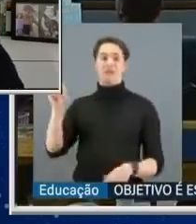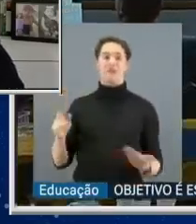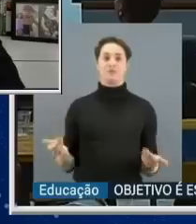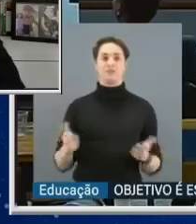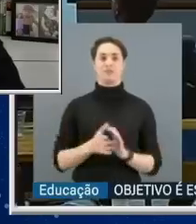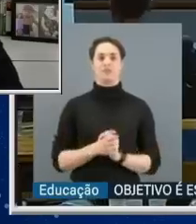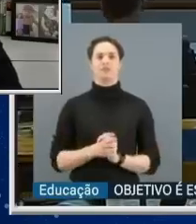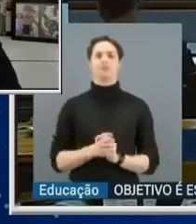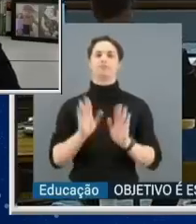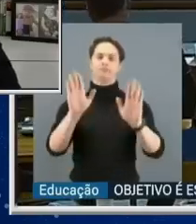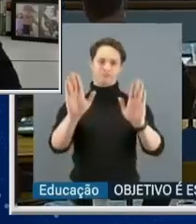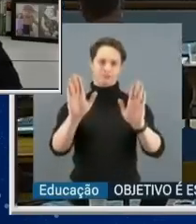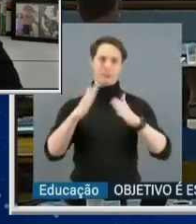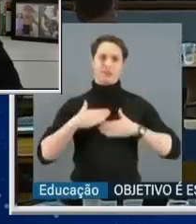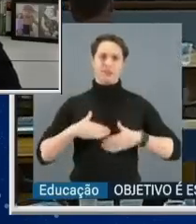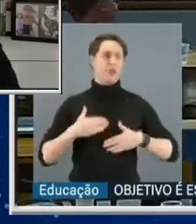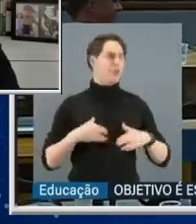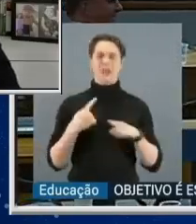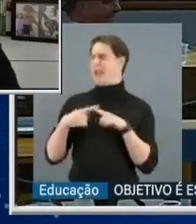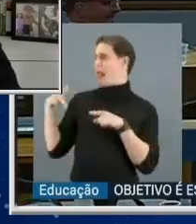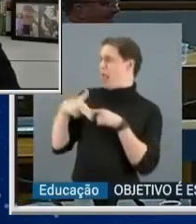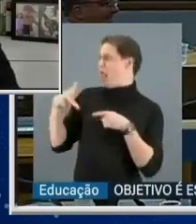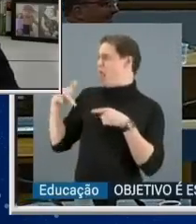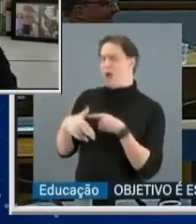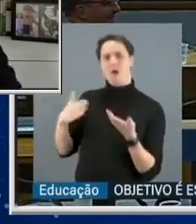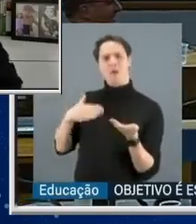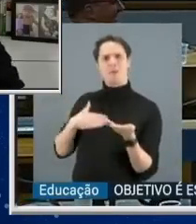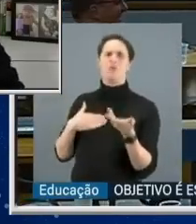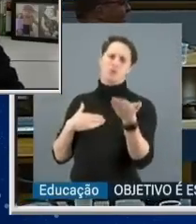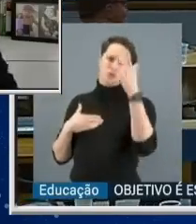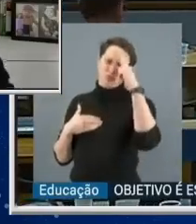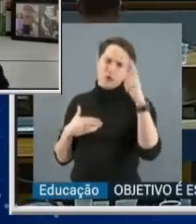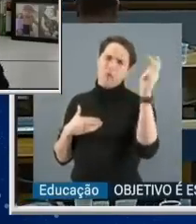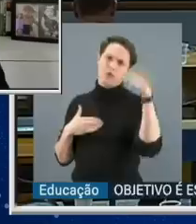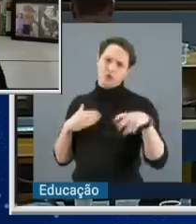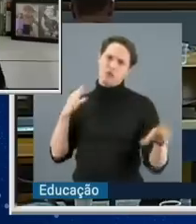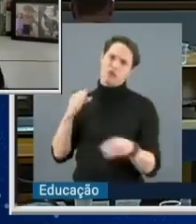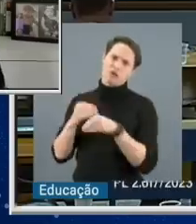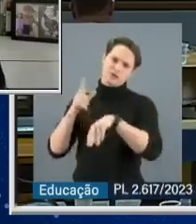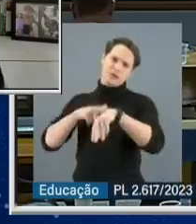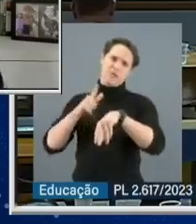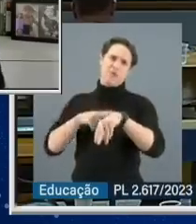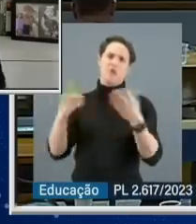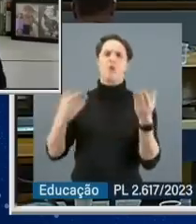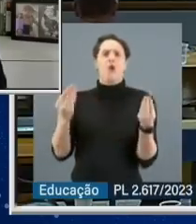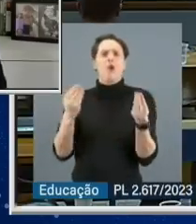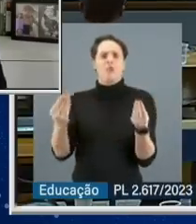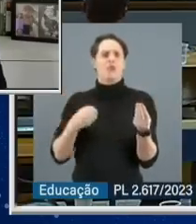O tenente-coronel não está preso por envolvimento em algum escândalo de